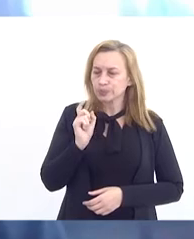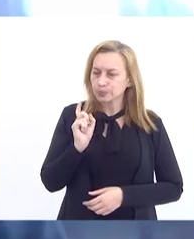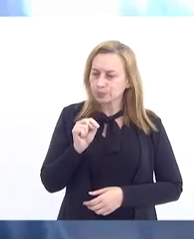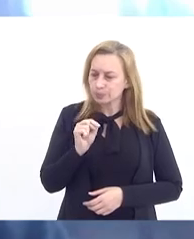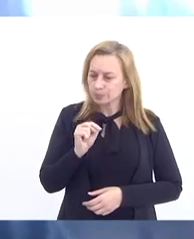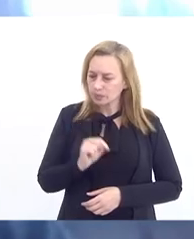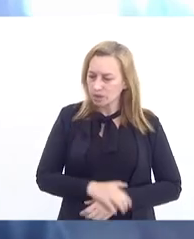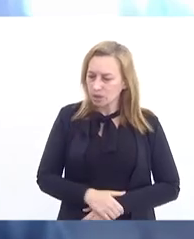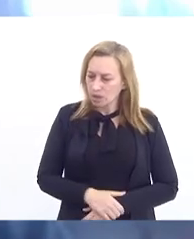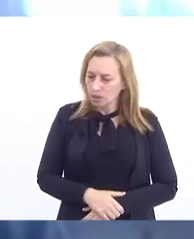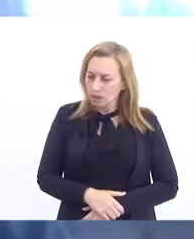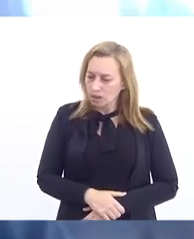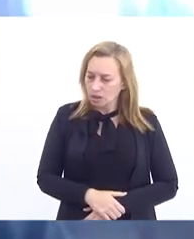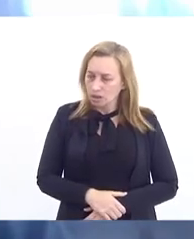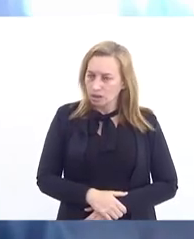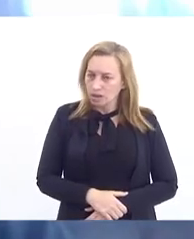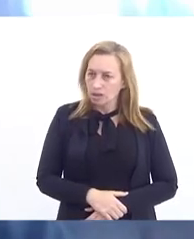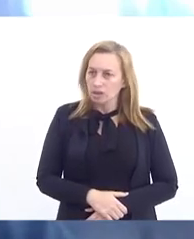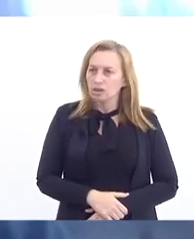seguinte,